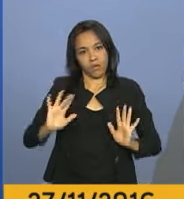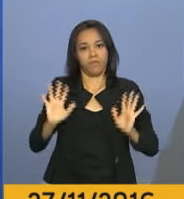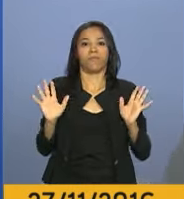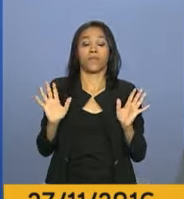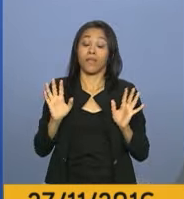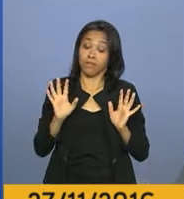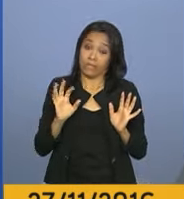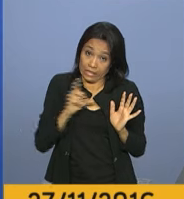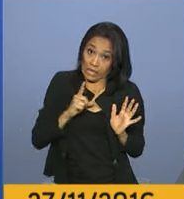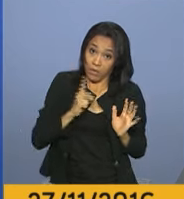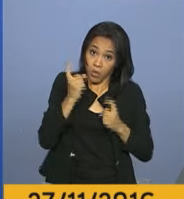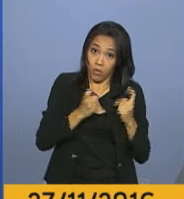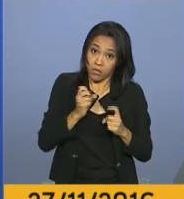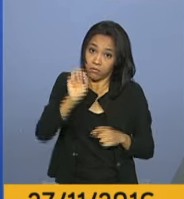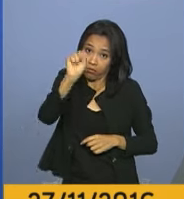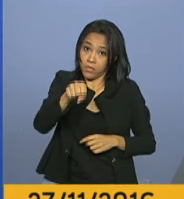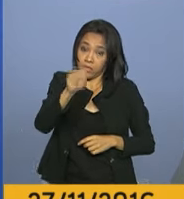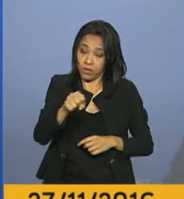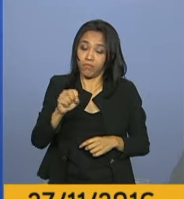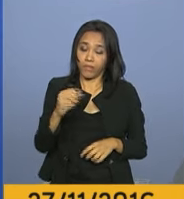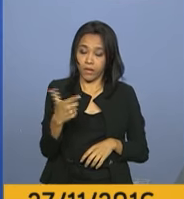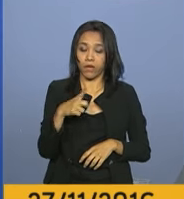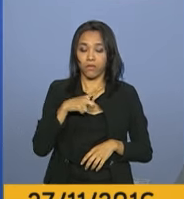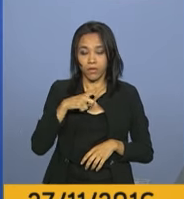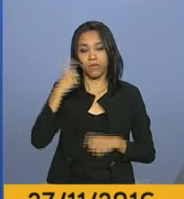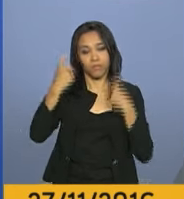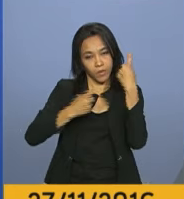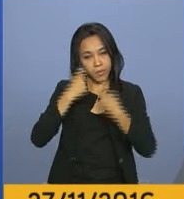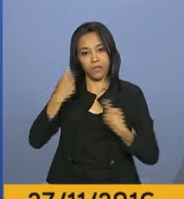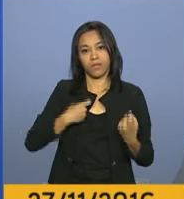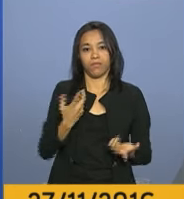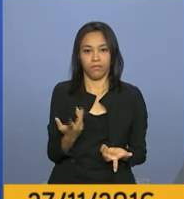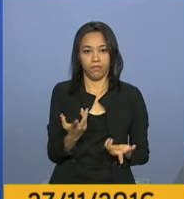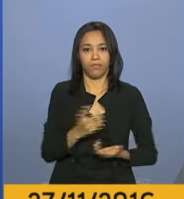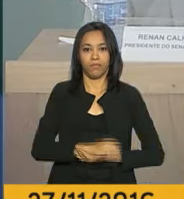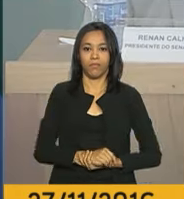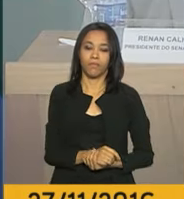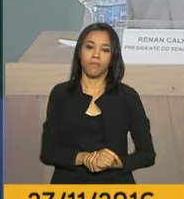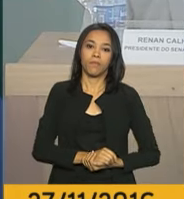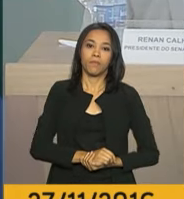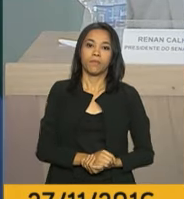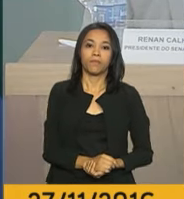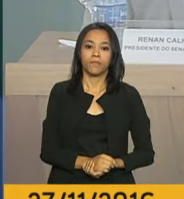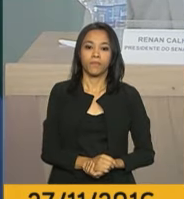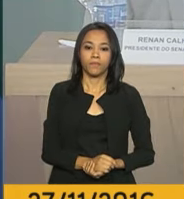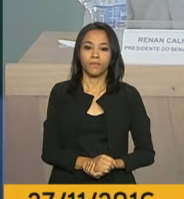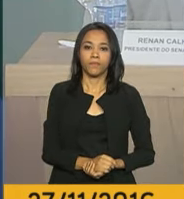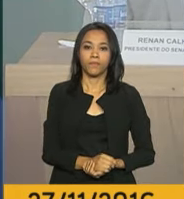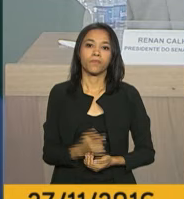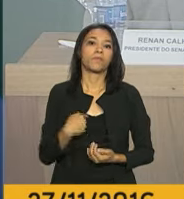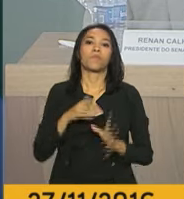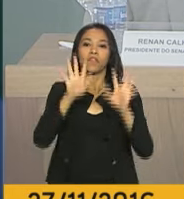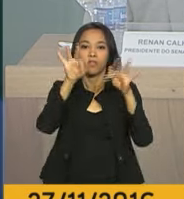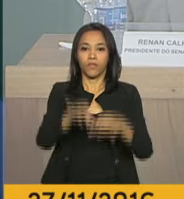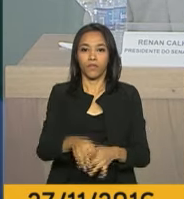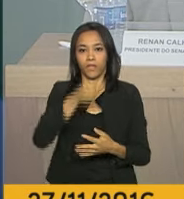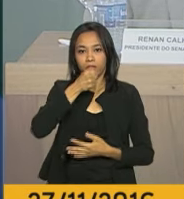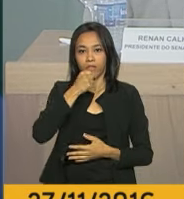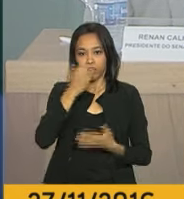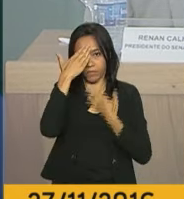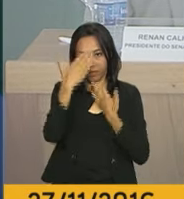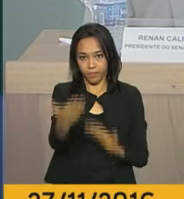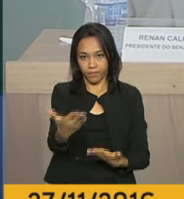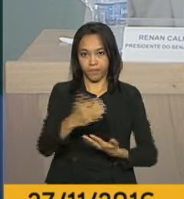há preocupação? Há, claro. Não há dúvida que há. Não poderíamos ser ingênuos. A entrevista está encerrada. Obrigada pela